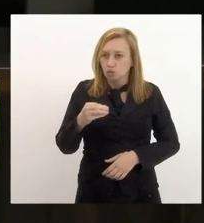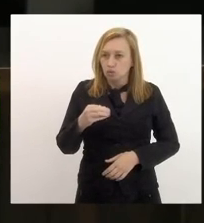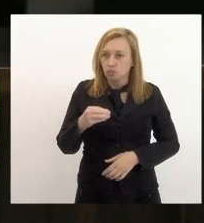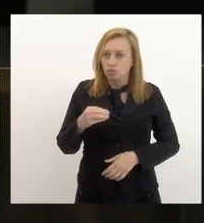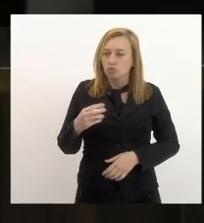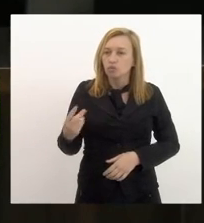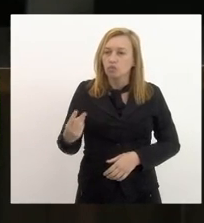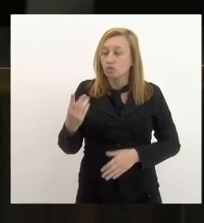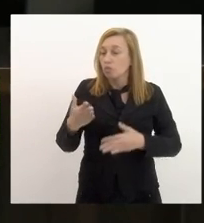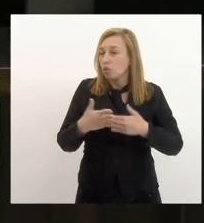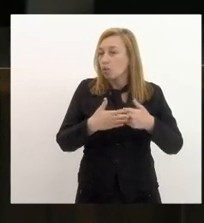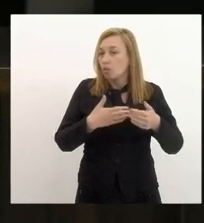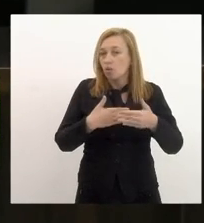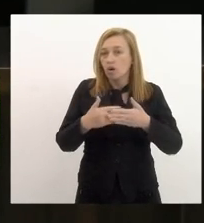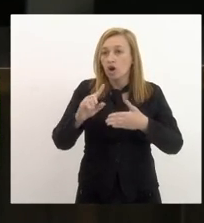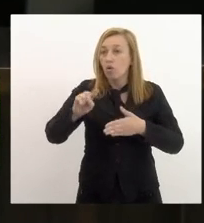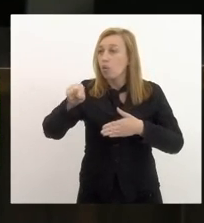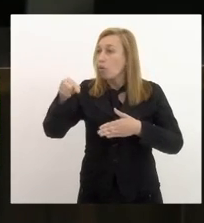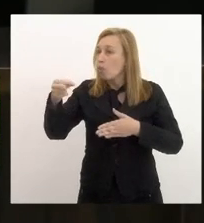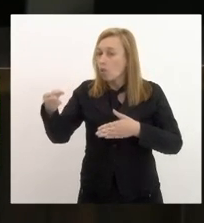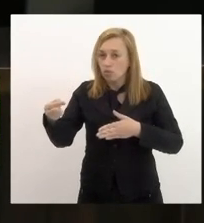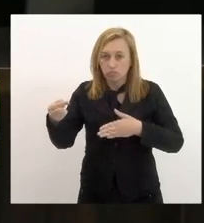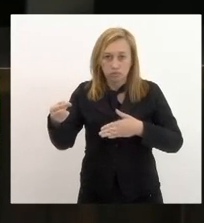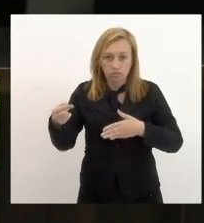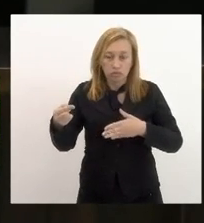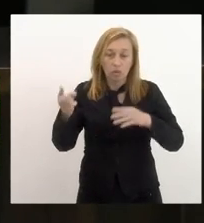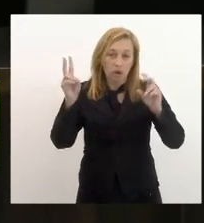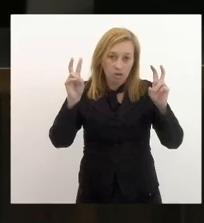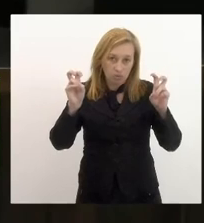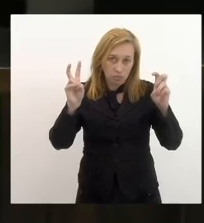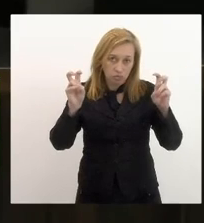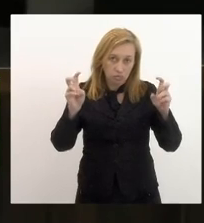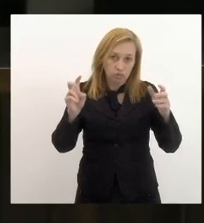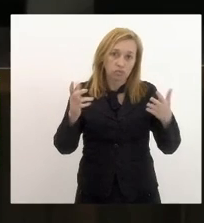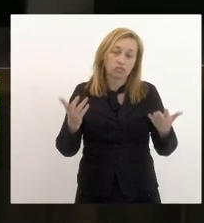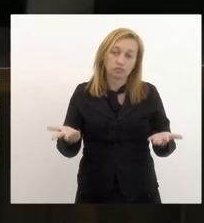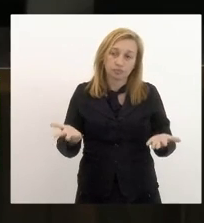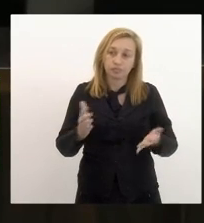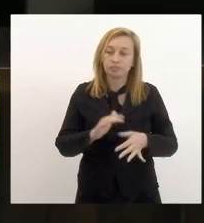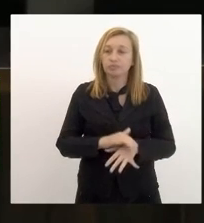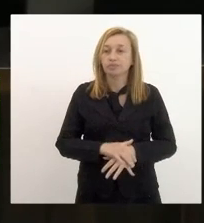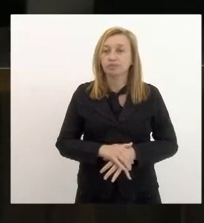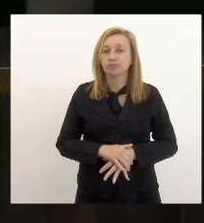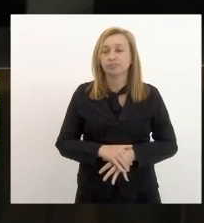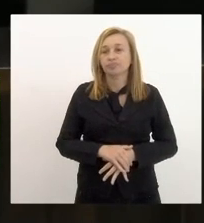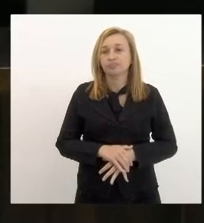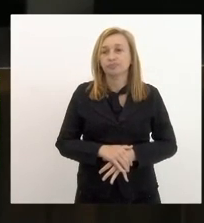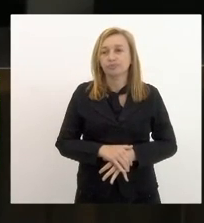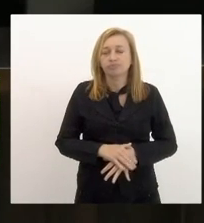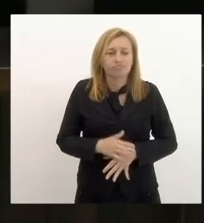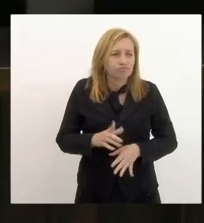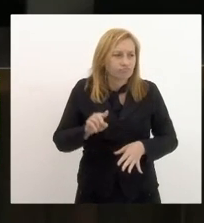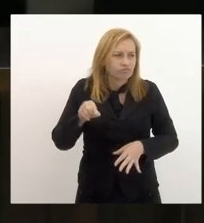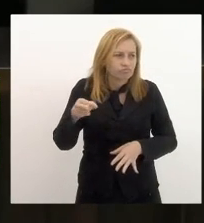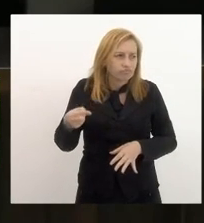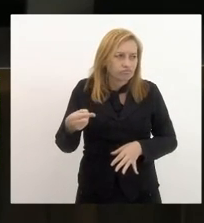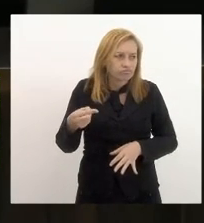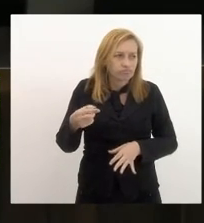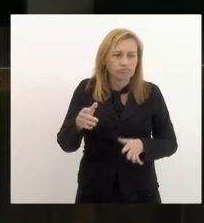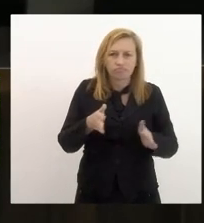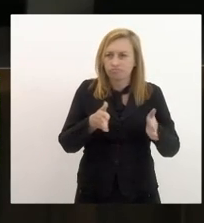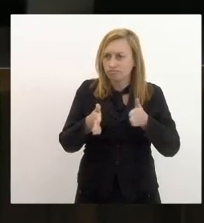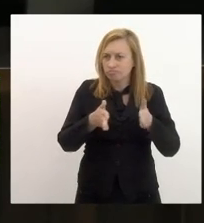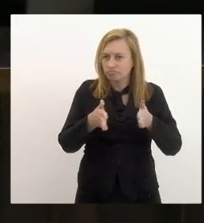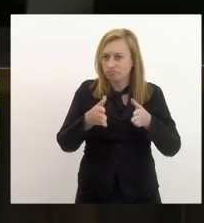vale para qualquer outro dispositivo e eu depois das a